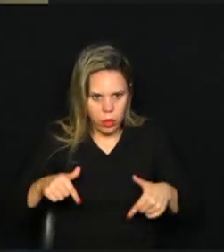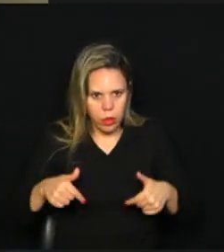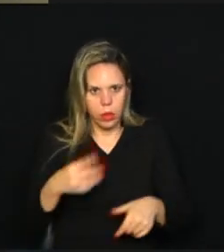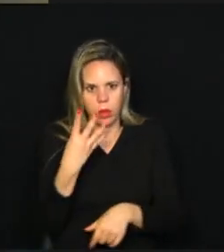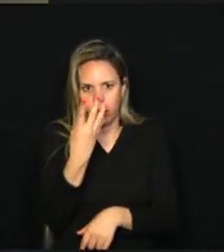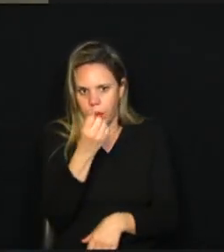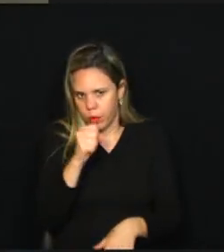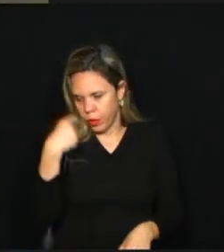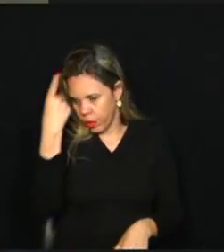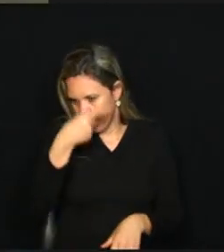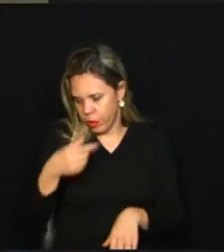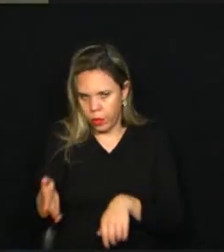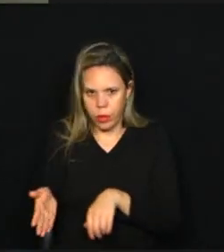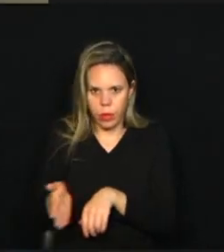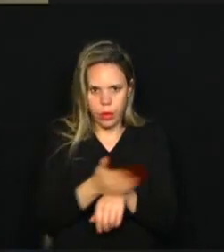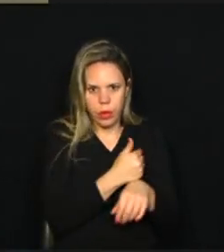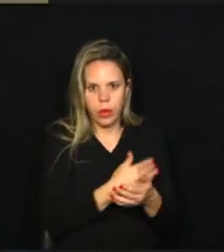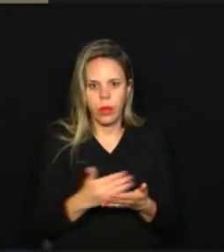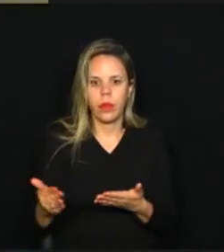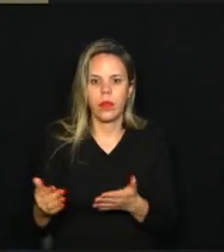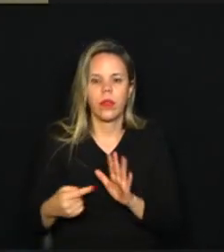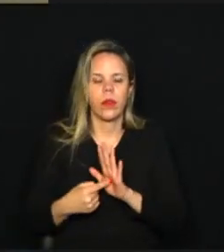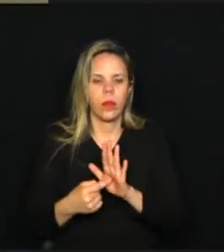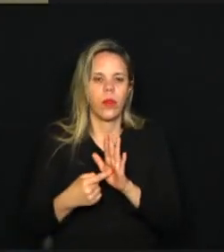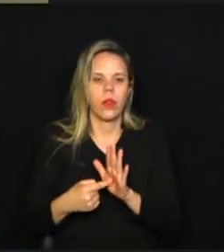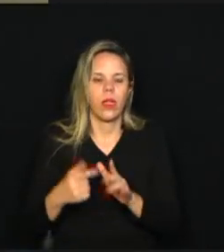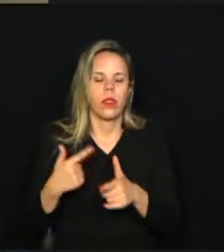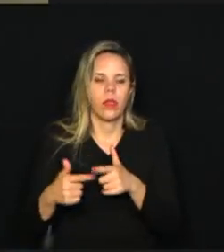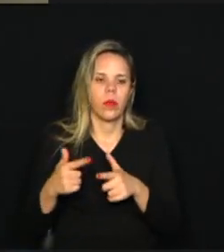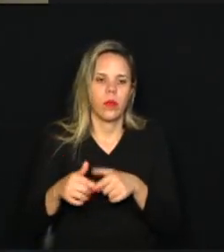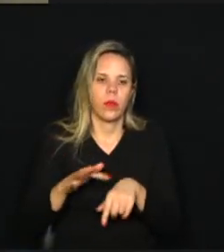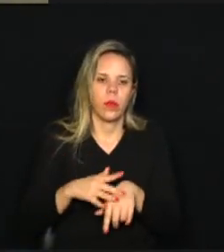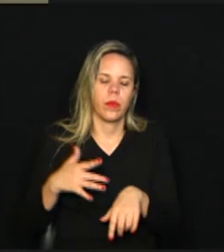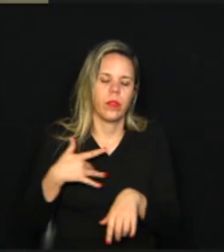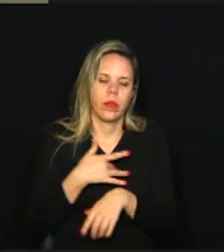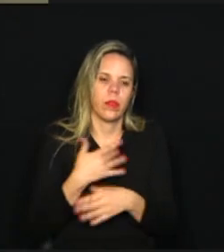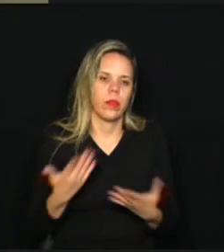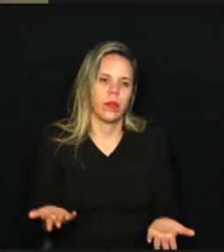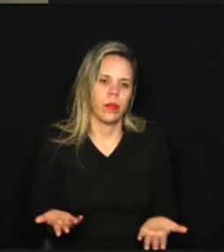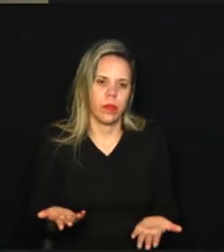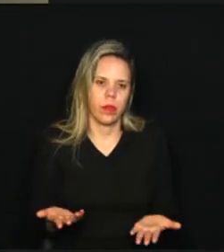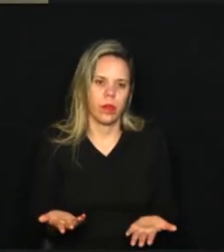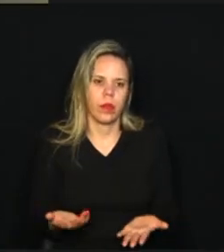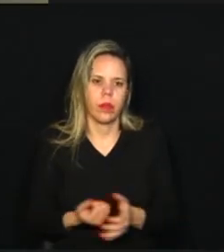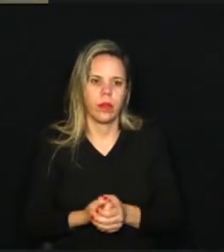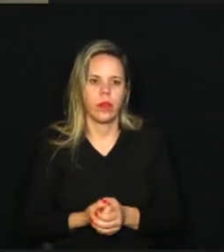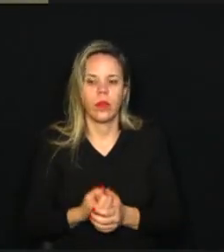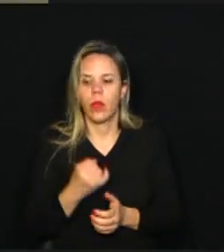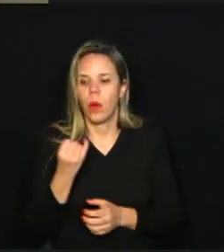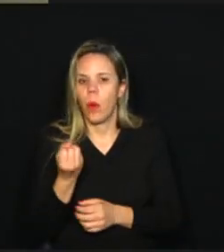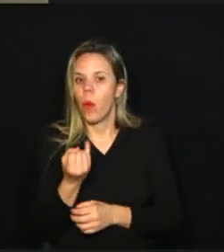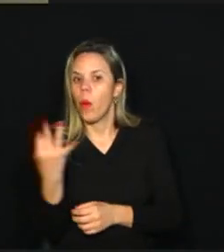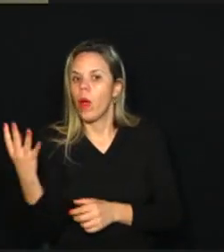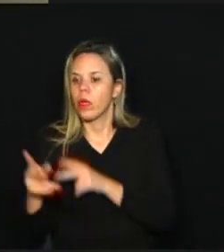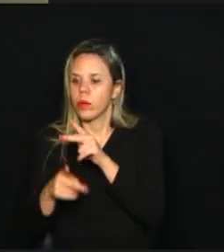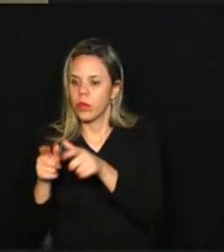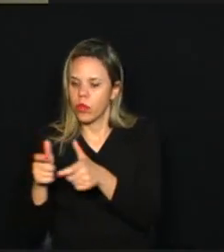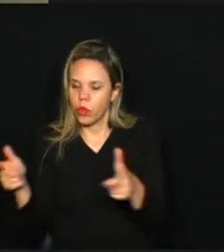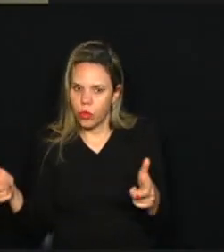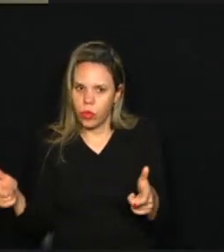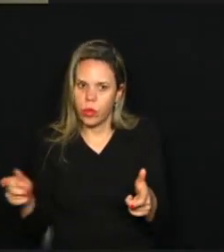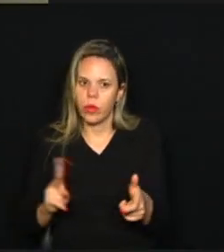48 horas antes do início dos sintomas. Né? E, para além disso, uma gama de pacientes que vão